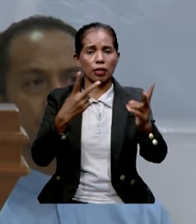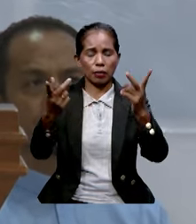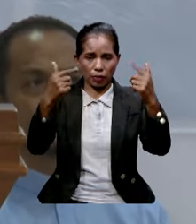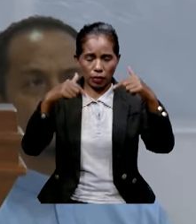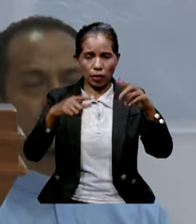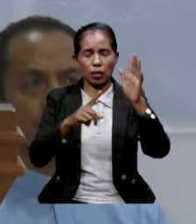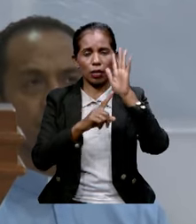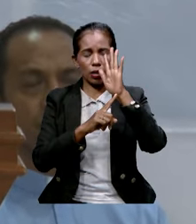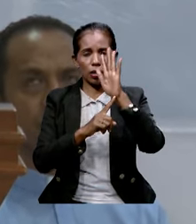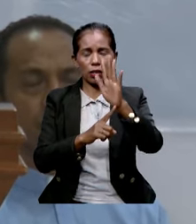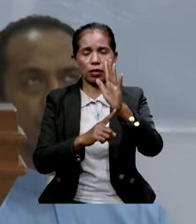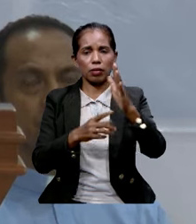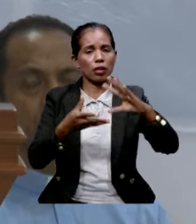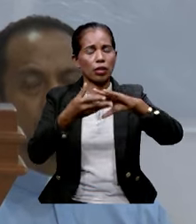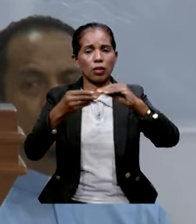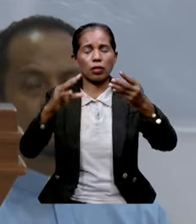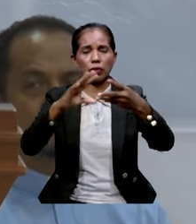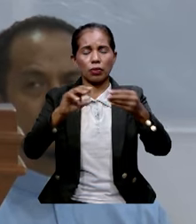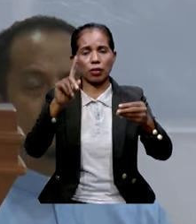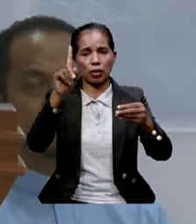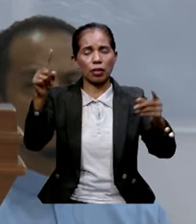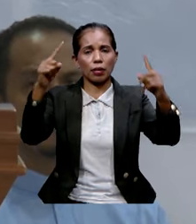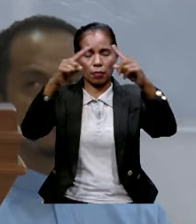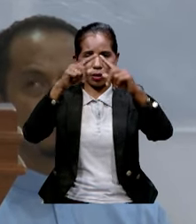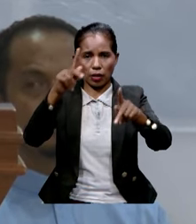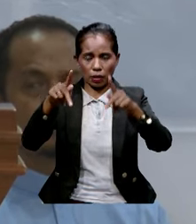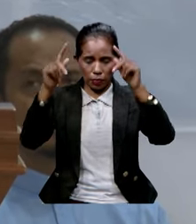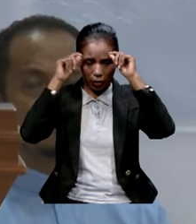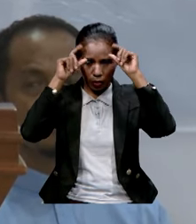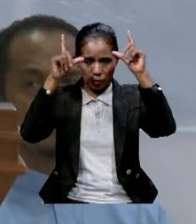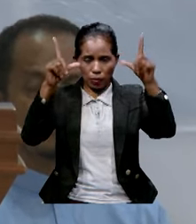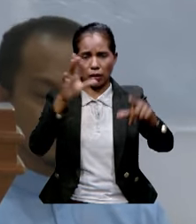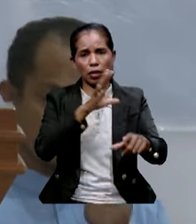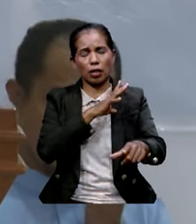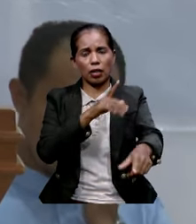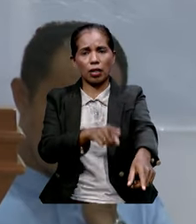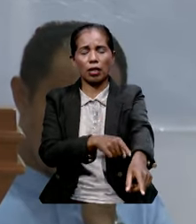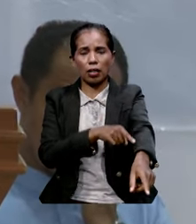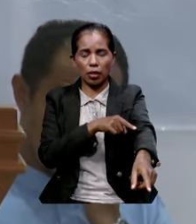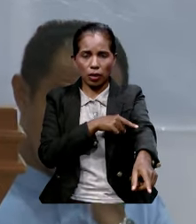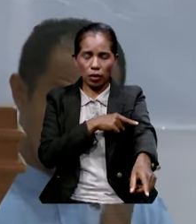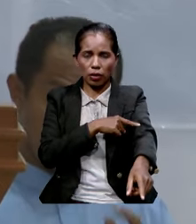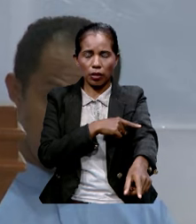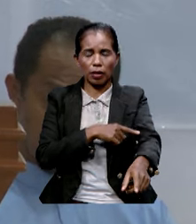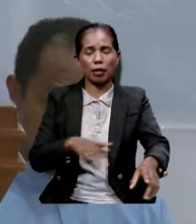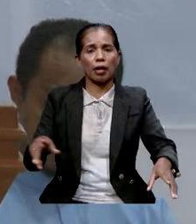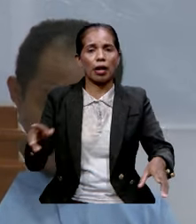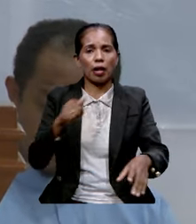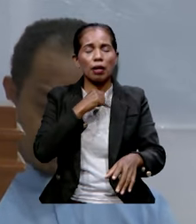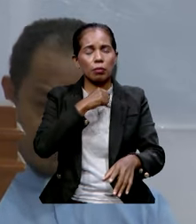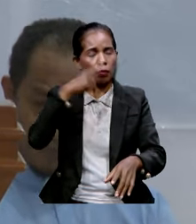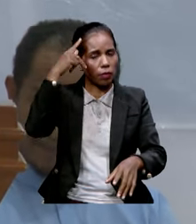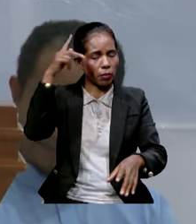sisai evento historico ida papovu Timor nebe henkleurona presenza Santo Padre Francisco